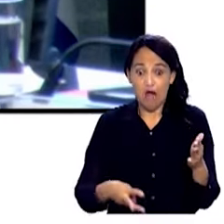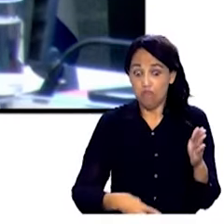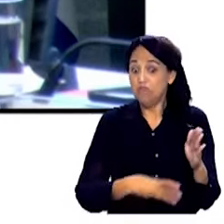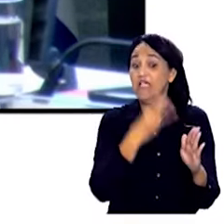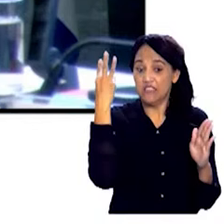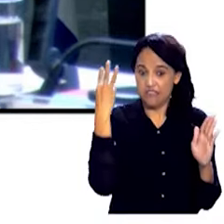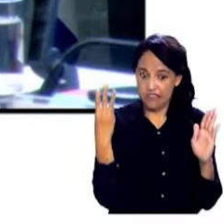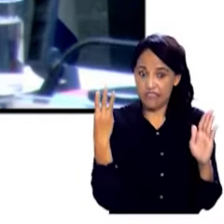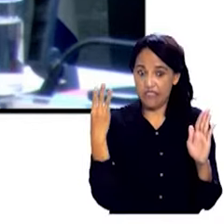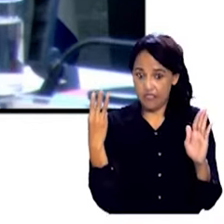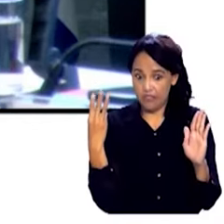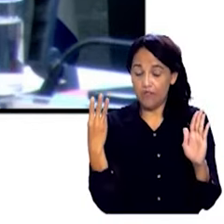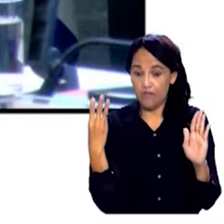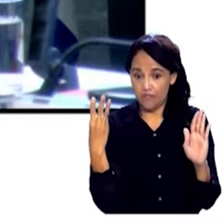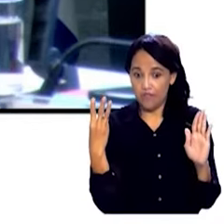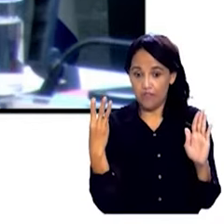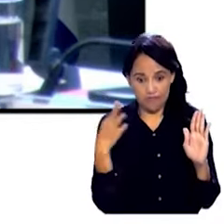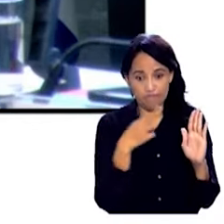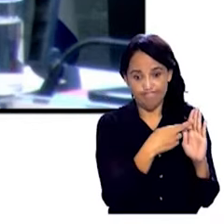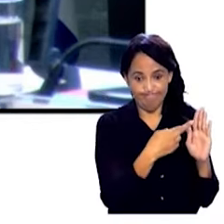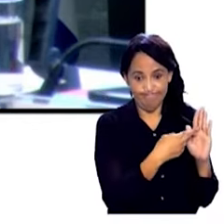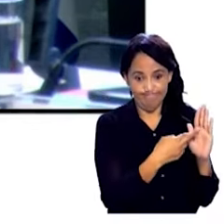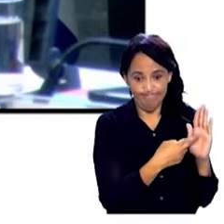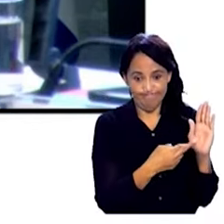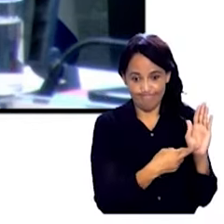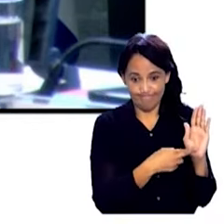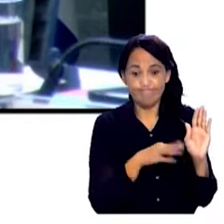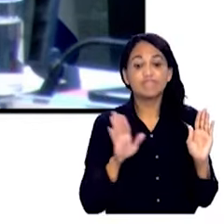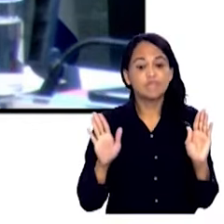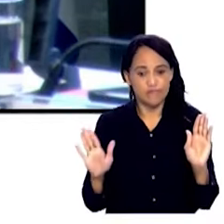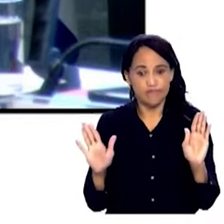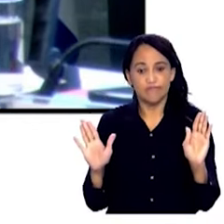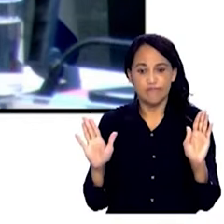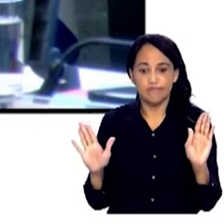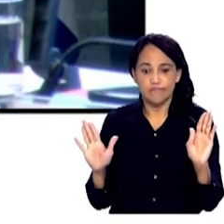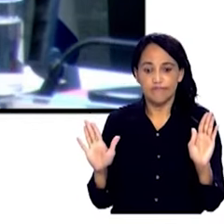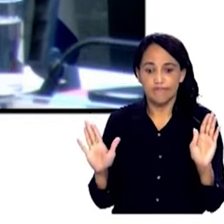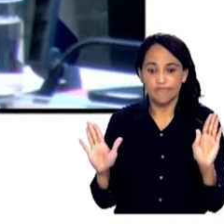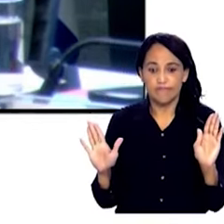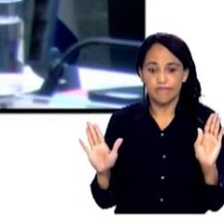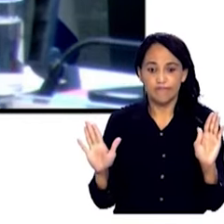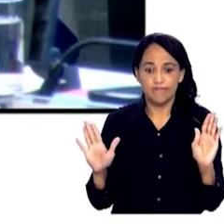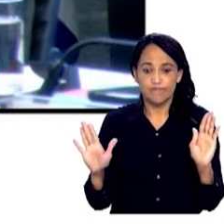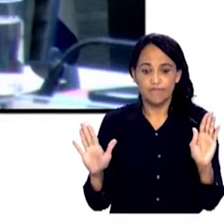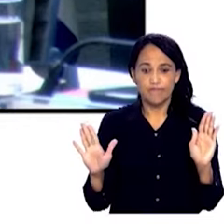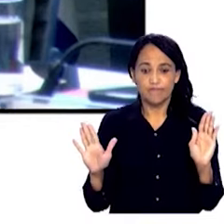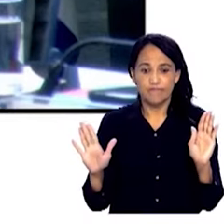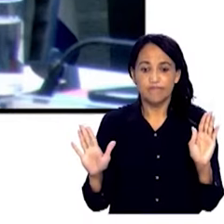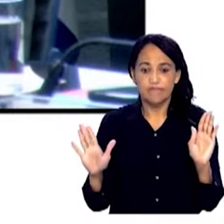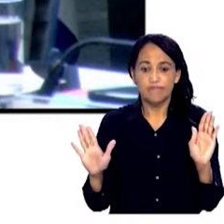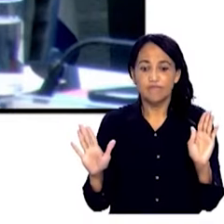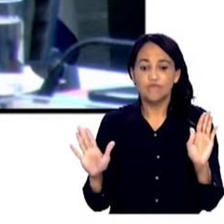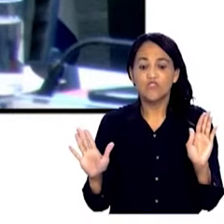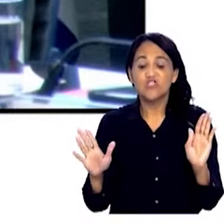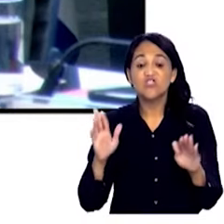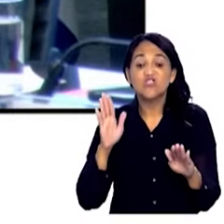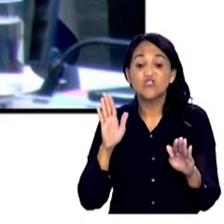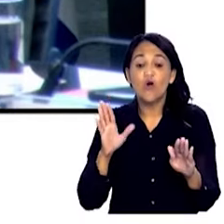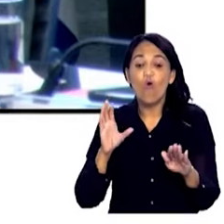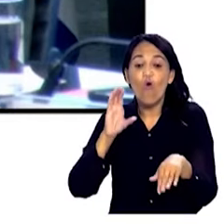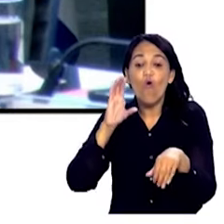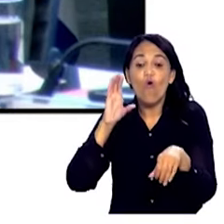elemento terceiro elemento que existe h tempo não muito tempo no código